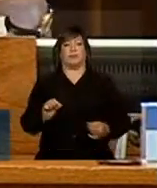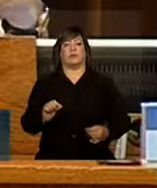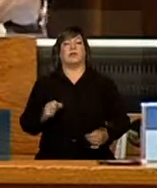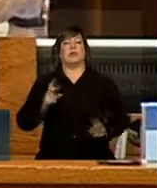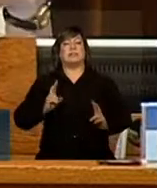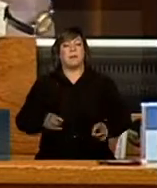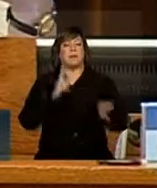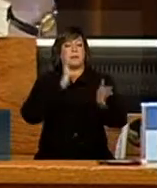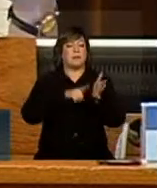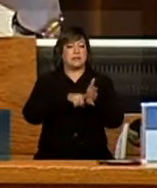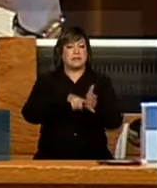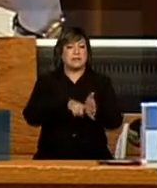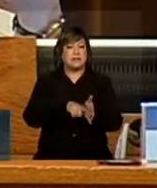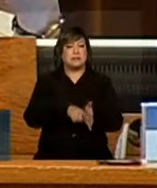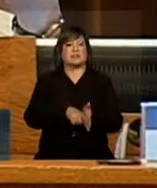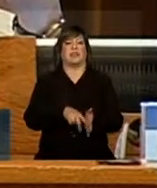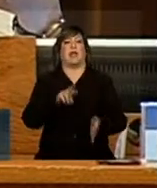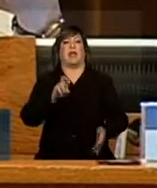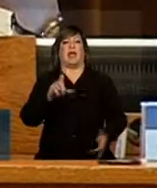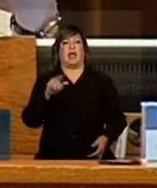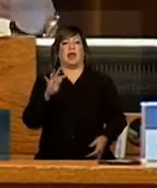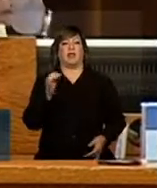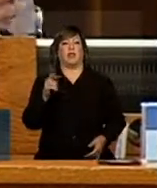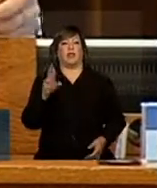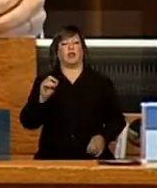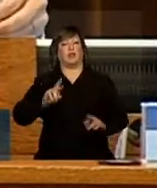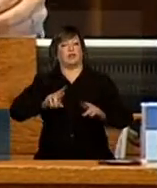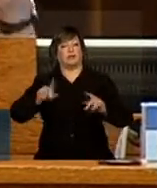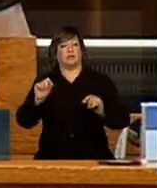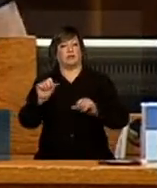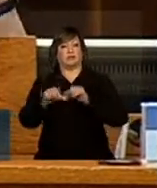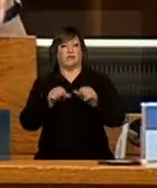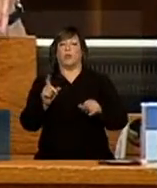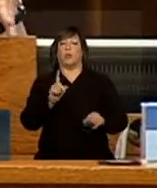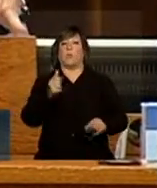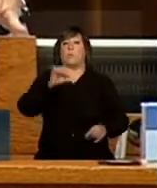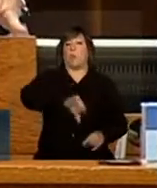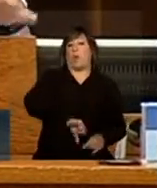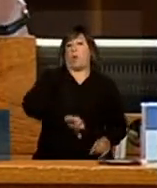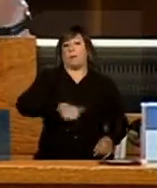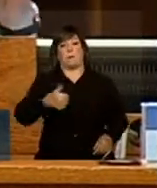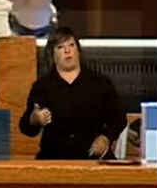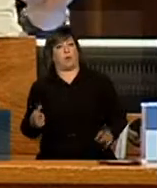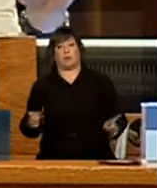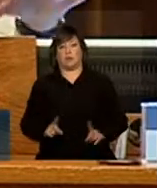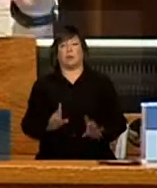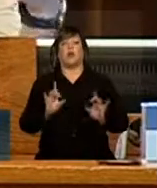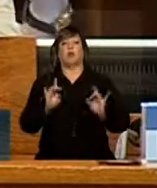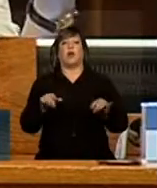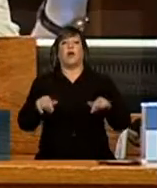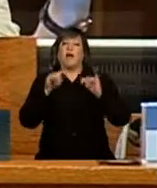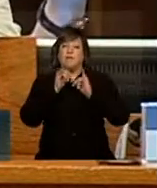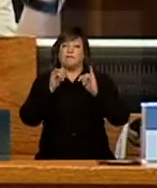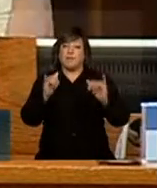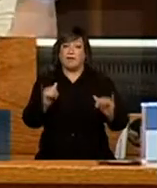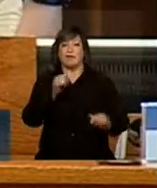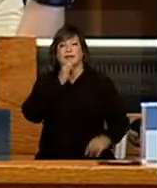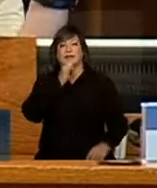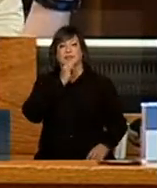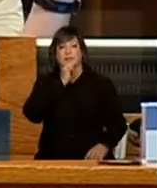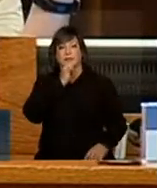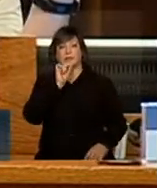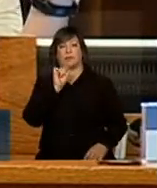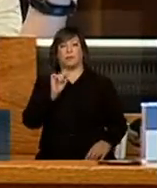relatório, elas são revistas. Então, não é que piorou ou melhorou, Ela apenas nos diz, por exemplo,